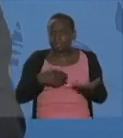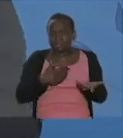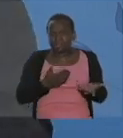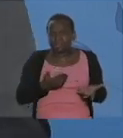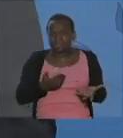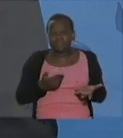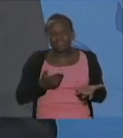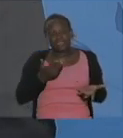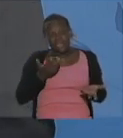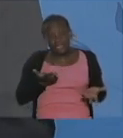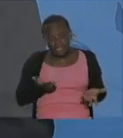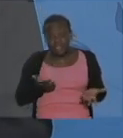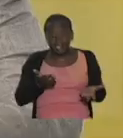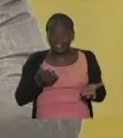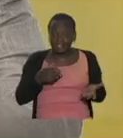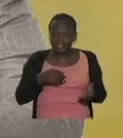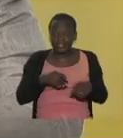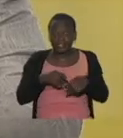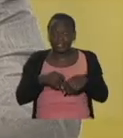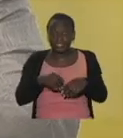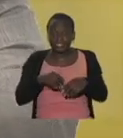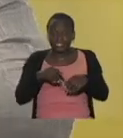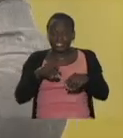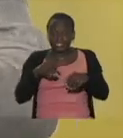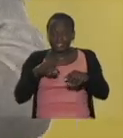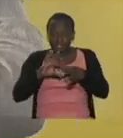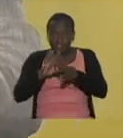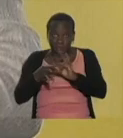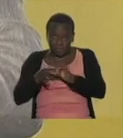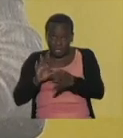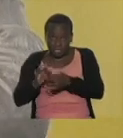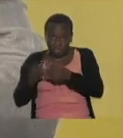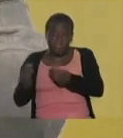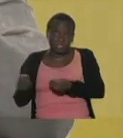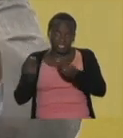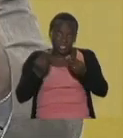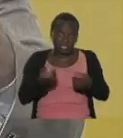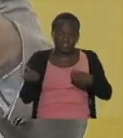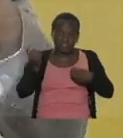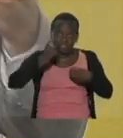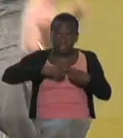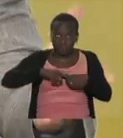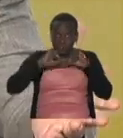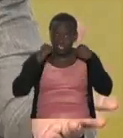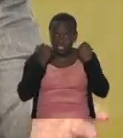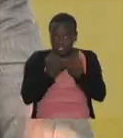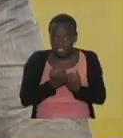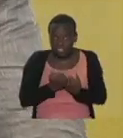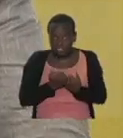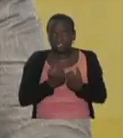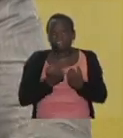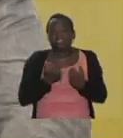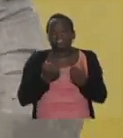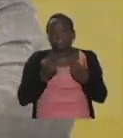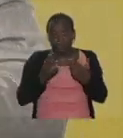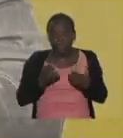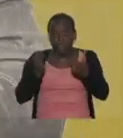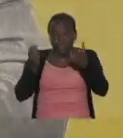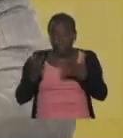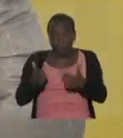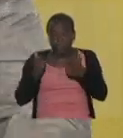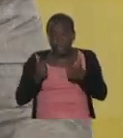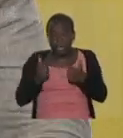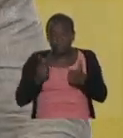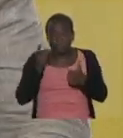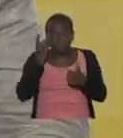colar de erros é essa passagem do processo Olímpico pro processo de retomada do Maracanã Como disse